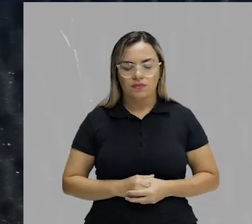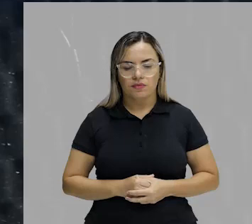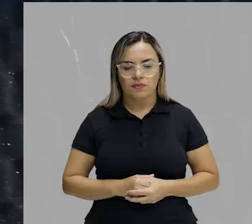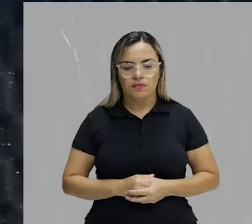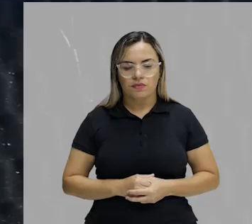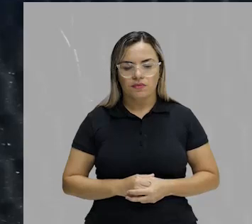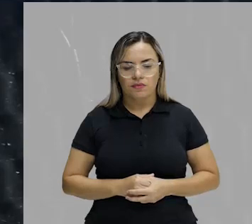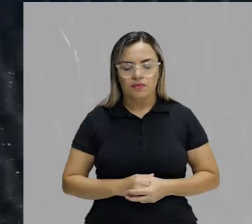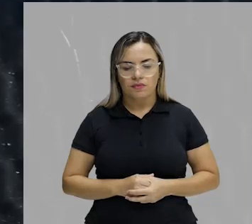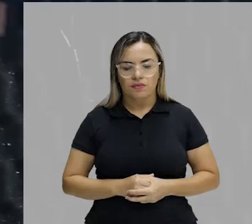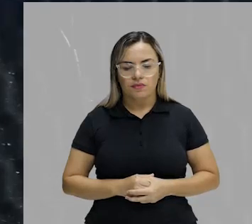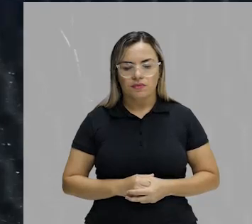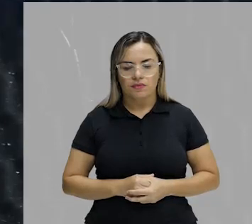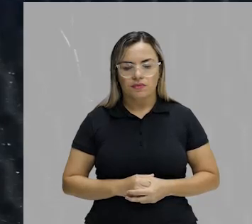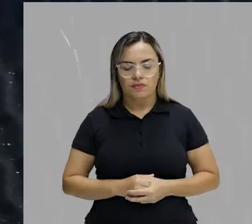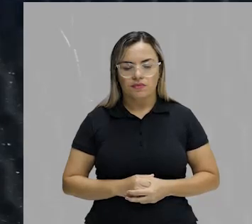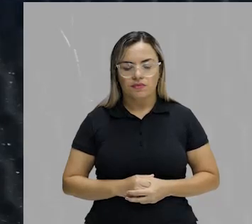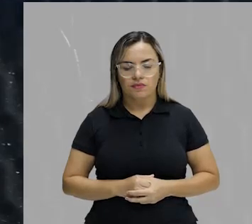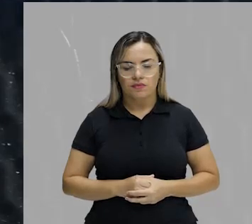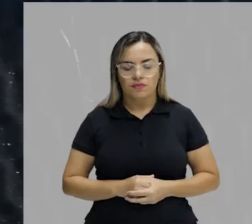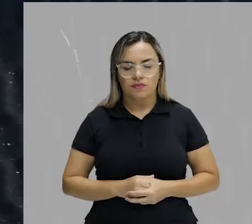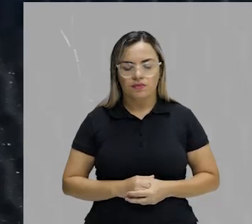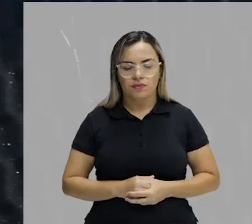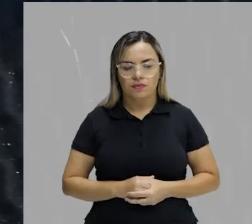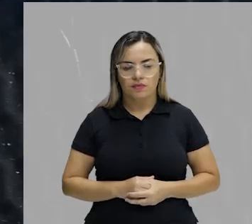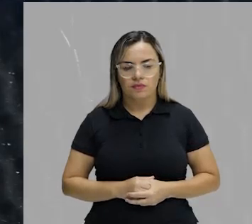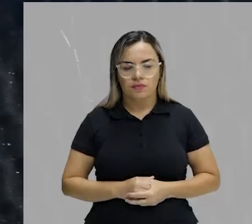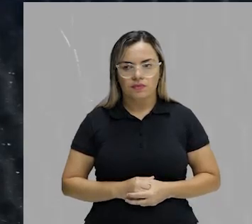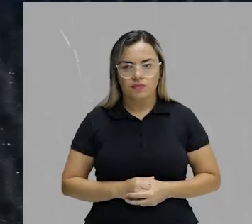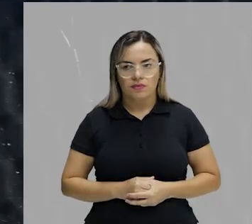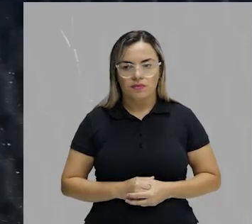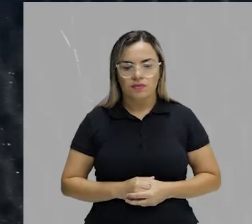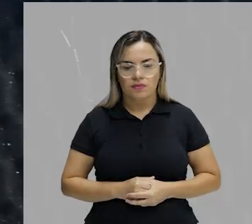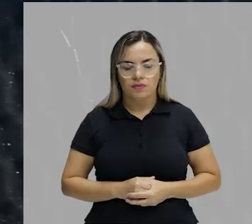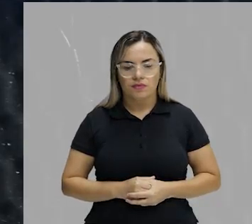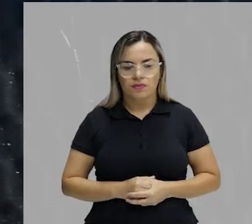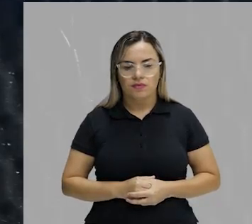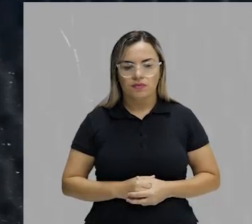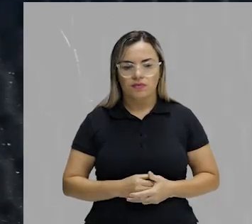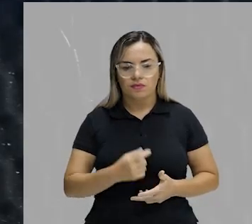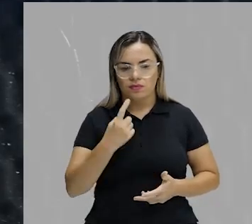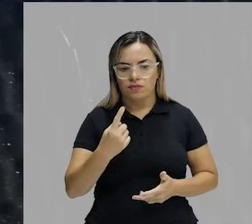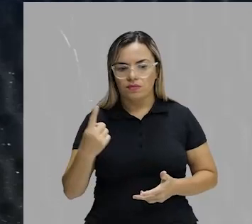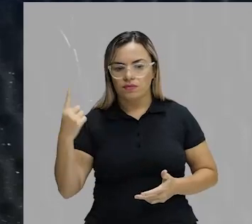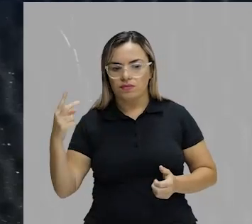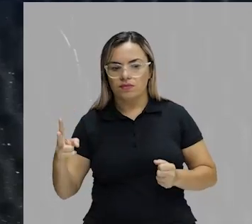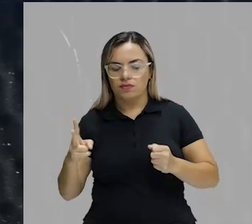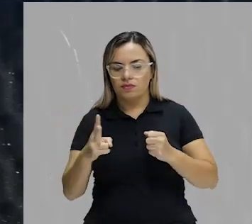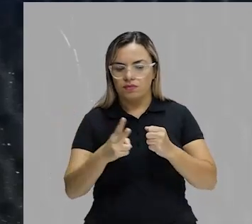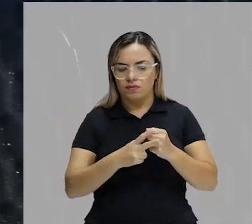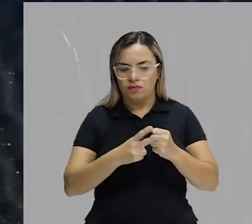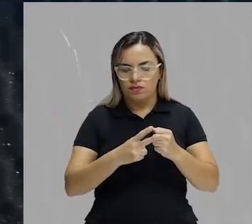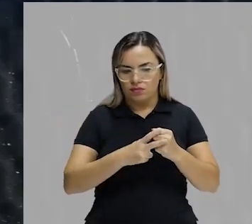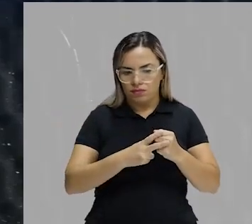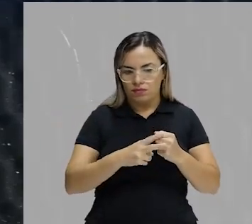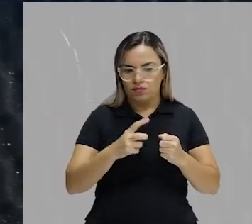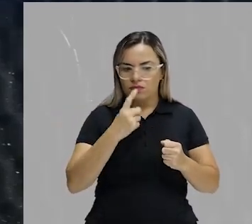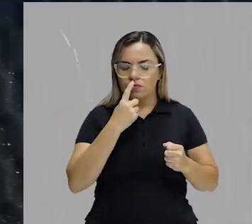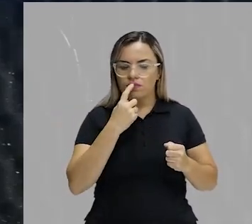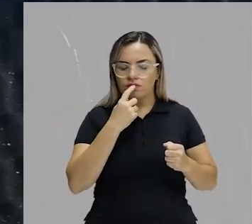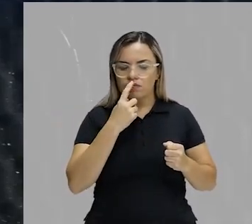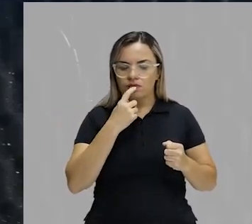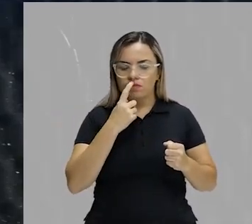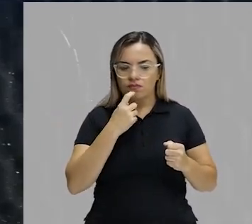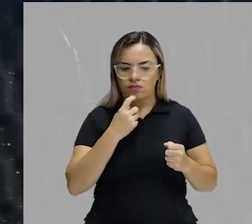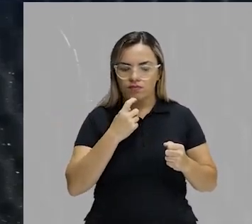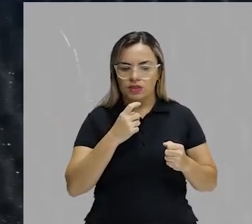preá torcia-se e chiava no espeto de alecrim. Observem que os verbos estão em vermelho, Cada verbo representa